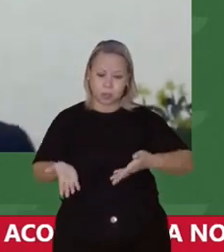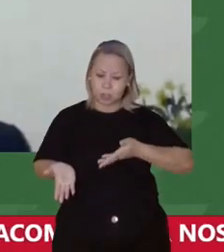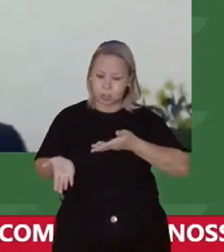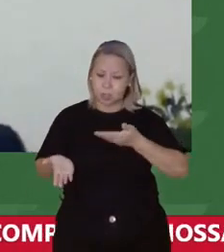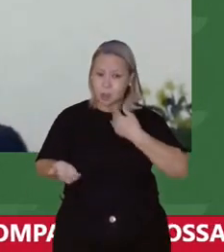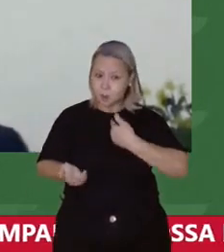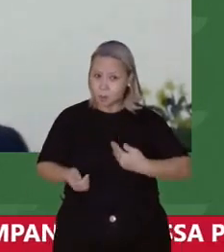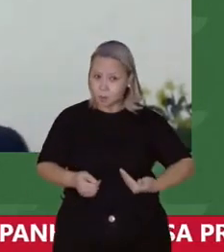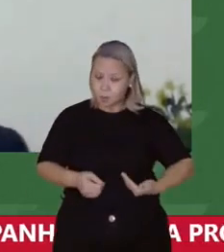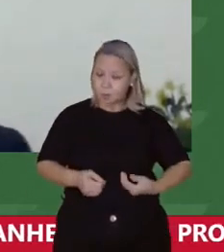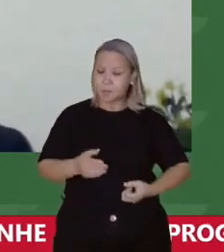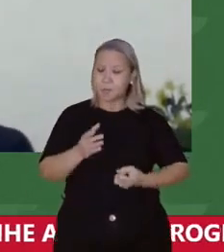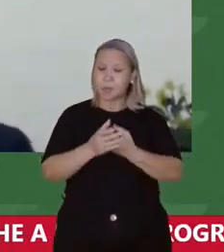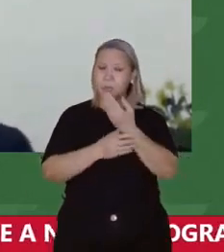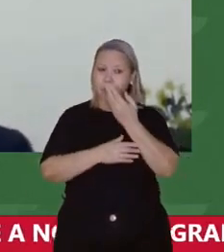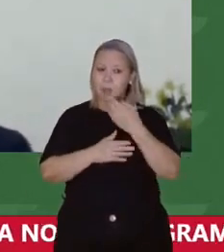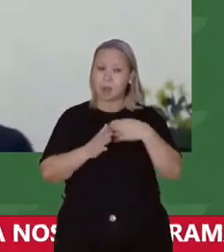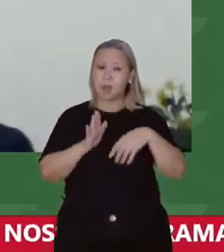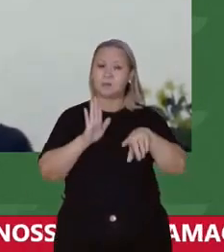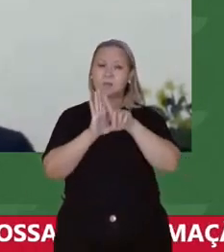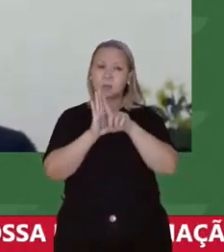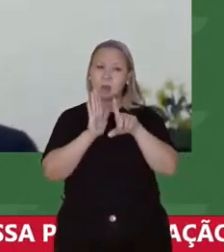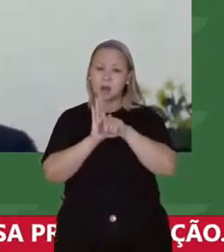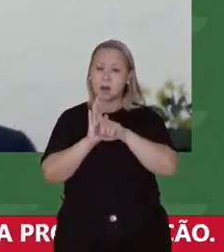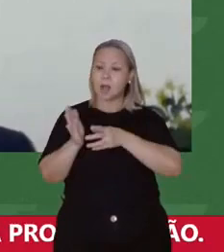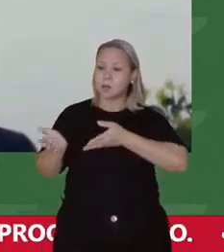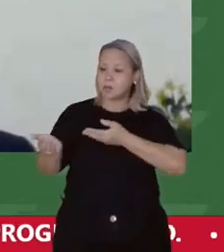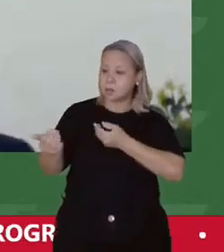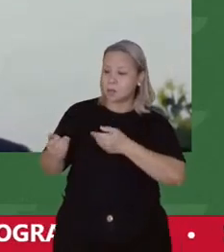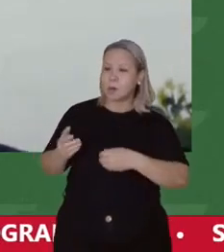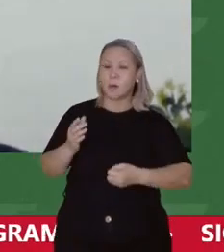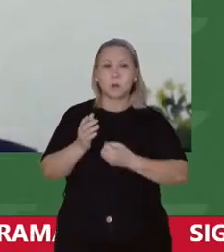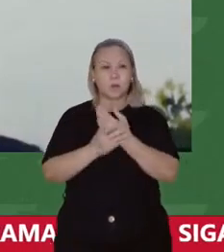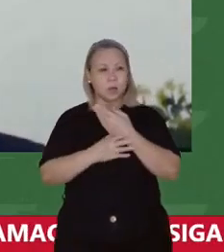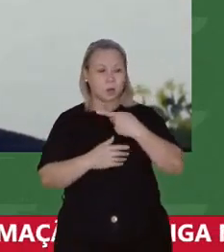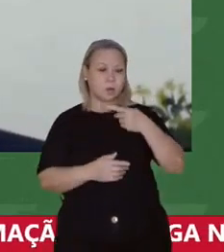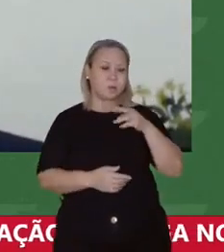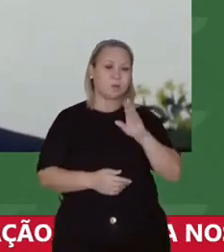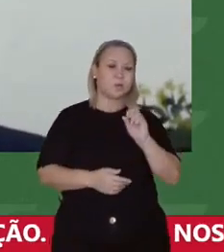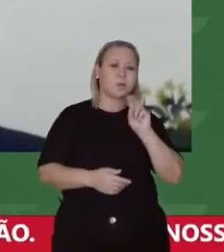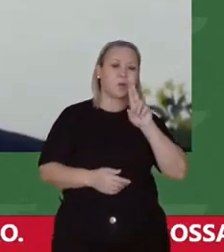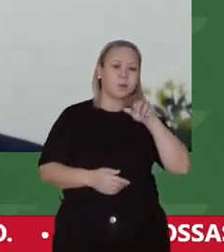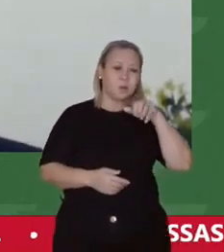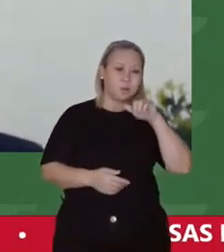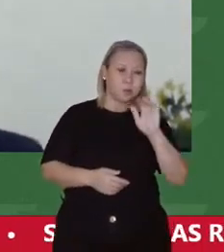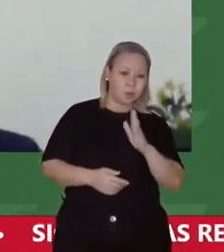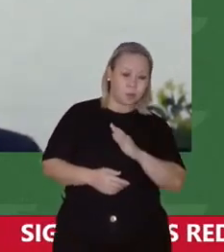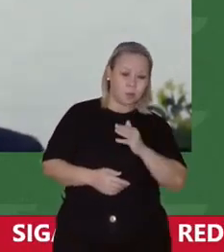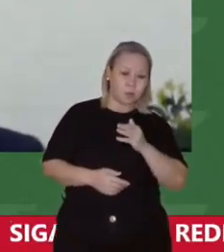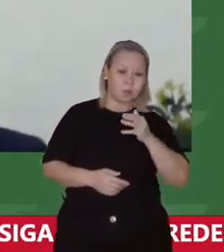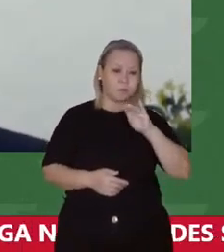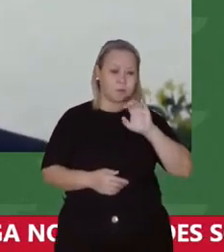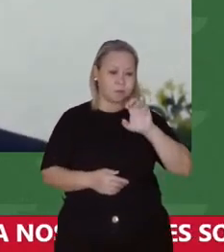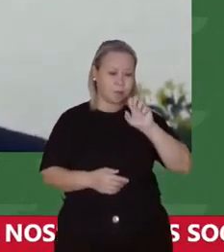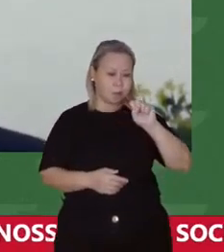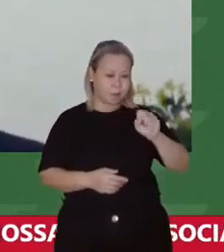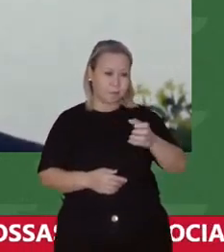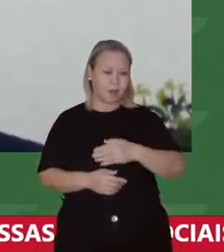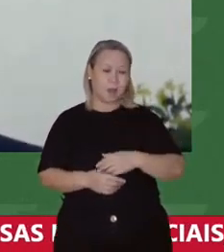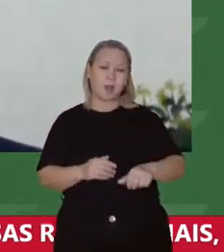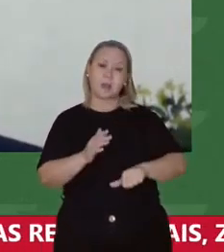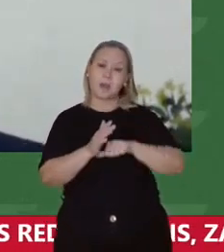Juventude, e o presidente Lula criou o REUNE, o FIES, o ProUni, Primeira Terra, né? Um conjunto de programas, Primeiro